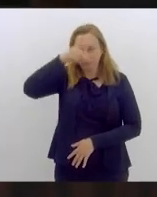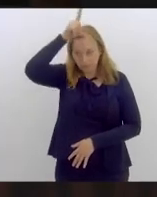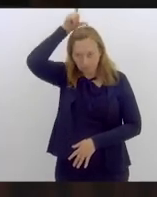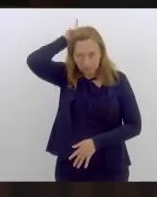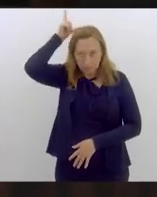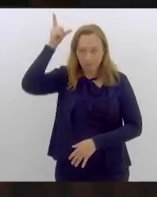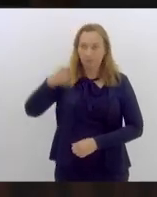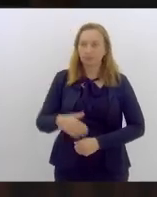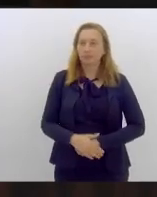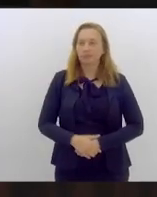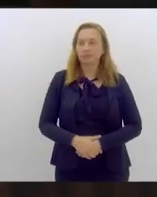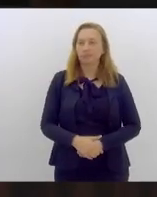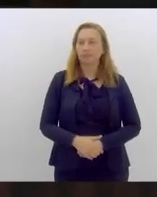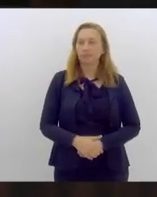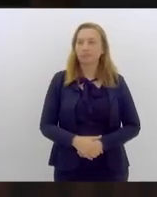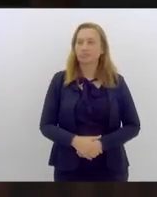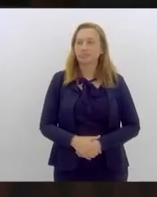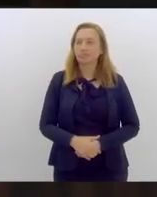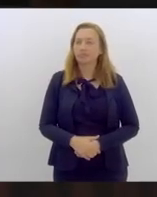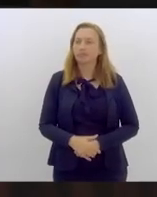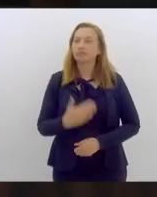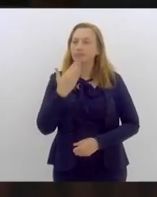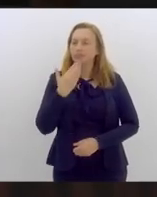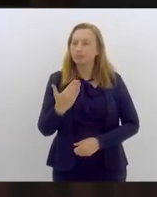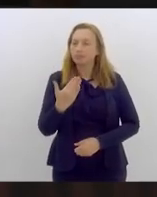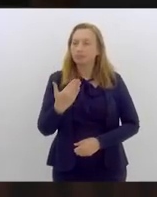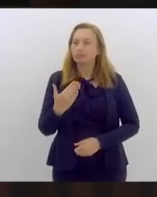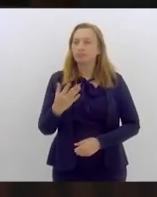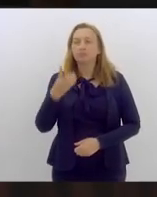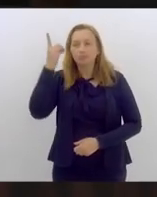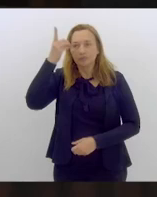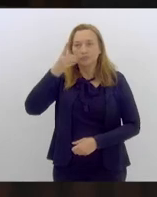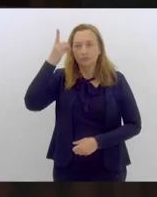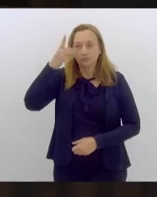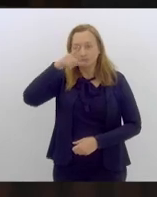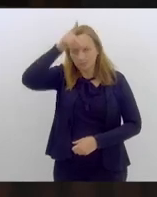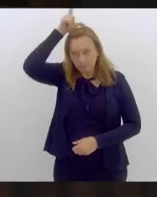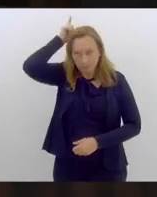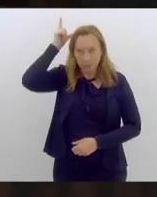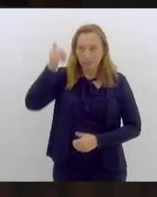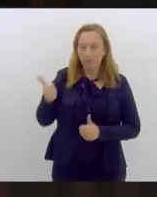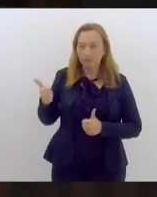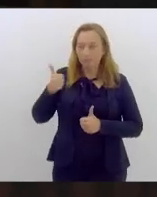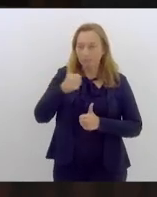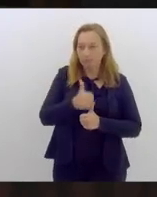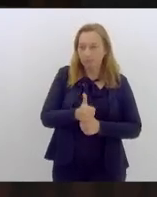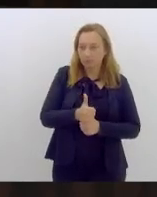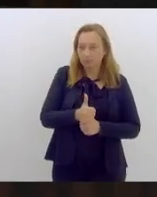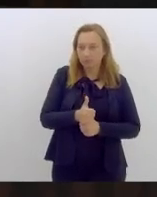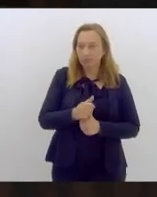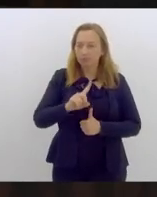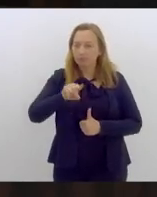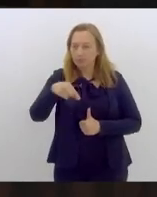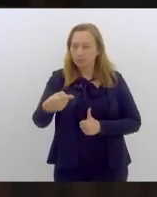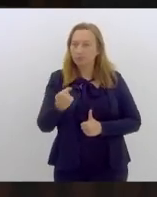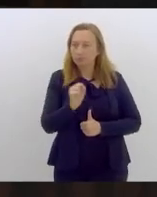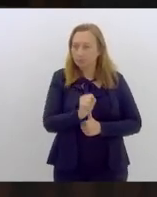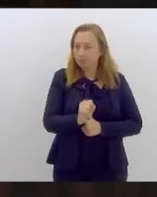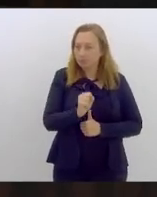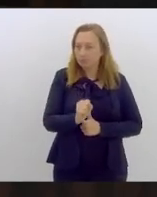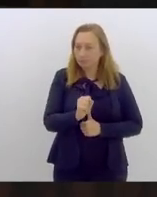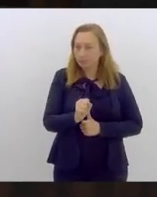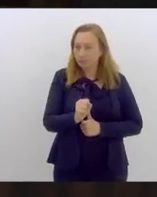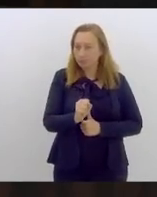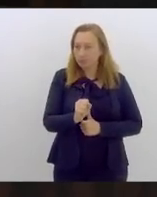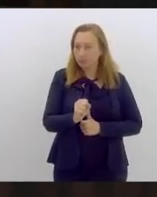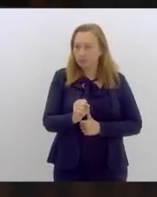Luiz Paulo. E eu pedi, então, ao deputado Luiz Paulo que assumisse a tribuna e logo depois pudesse assumir aqui